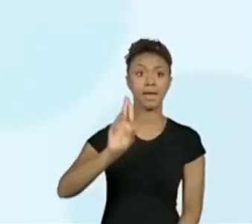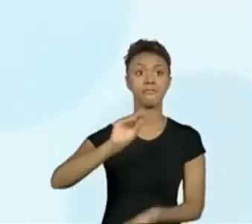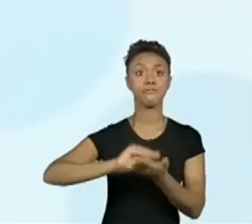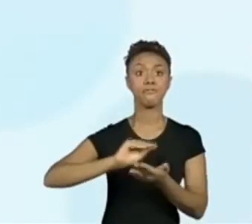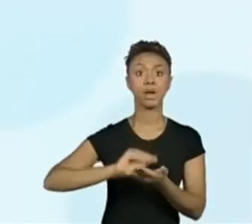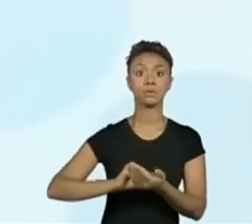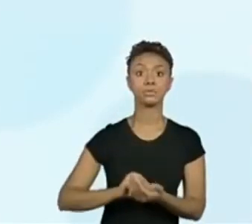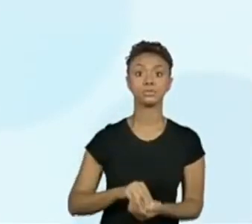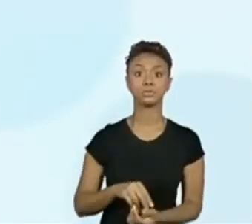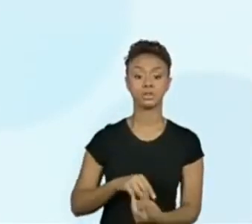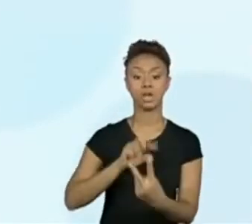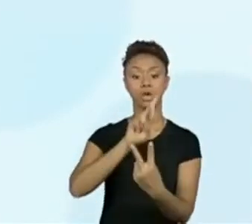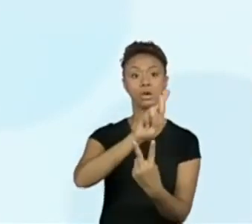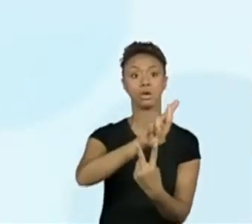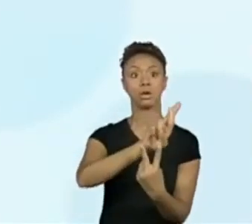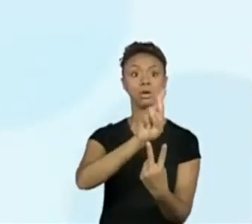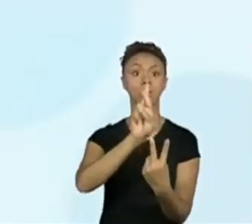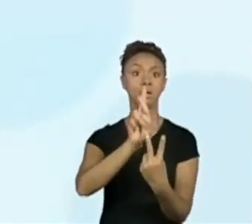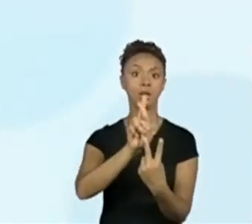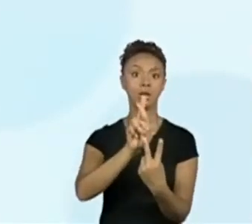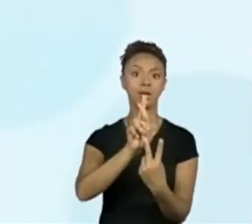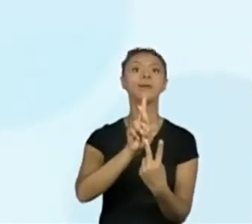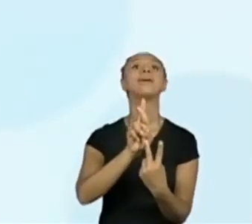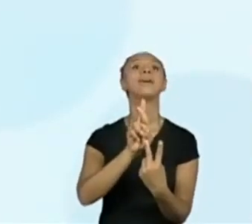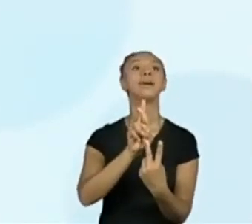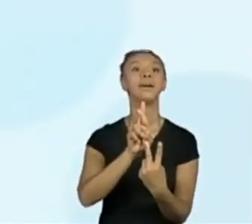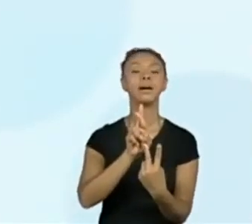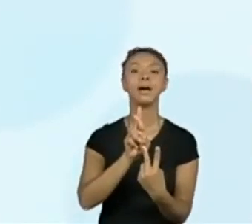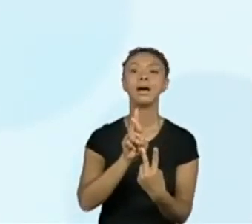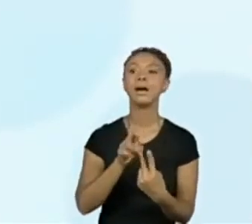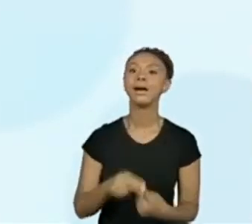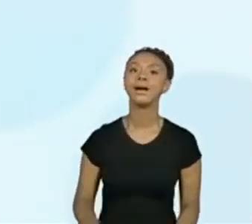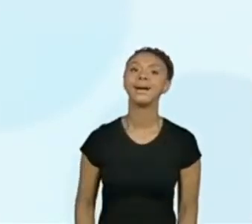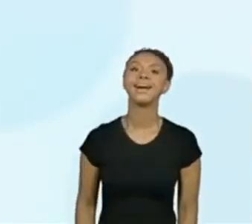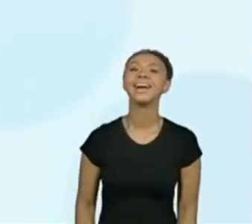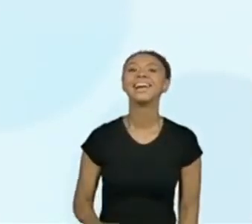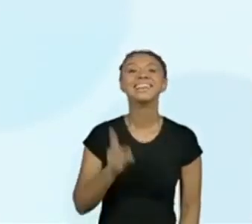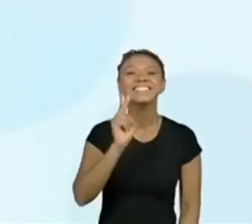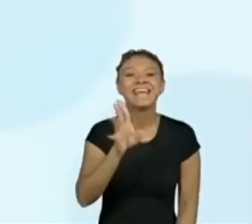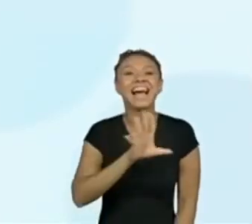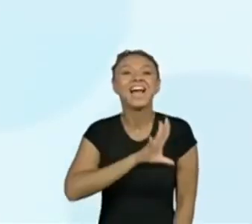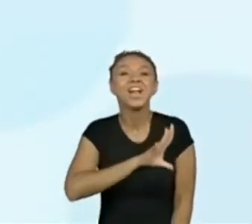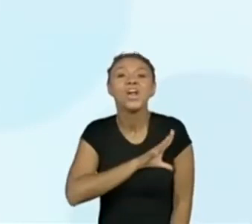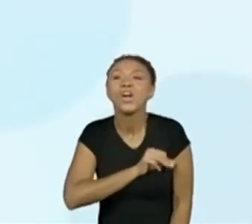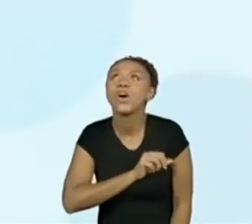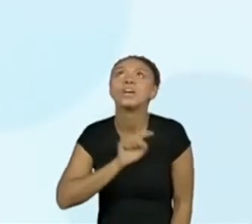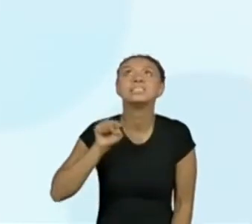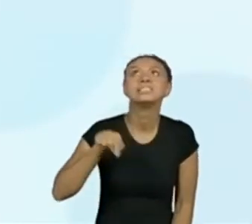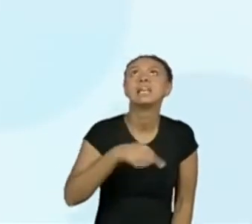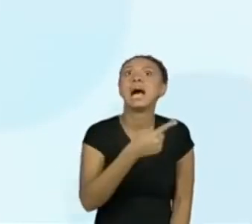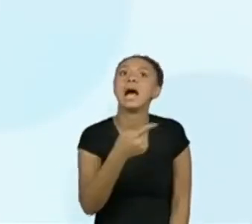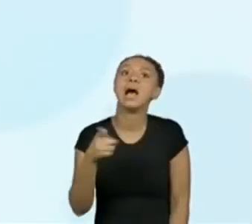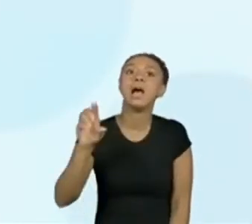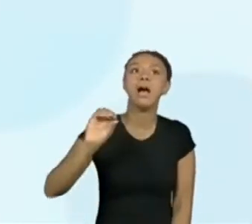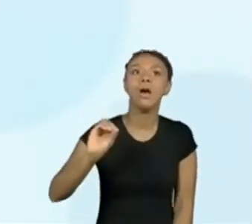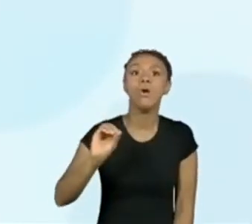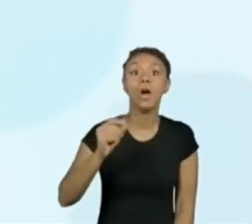Dois R's. Eu posso terminar para dar? Pode. Porque é o ão. Eles adoram o ão. Adoro usar o ão. Olha o ão.